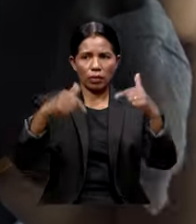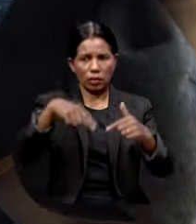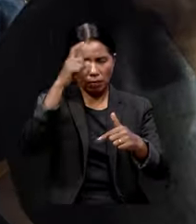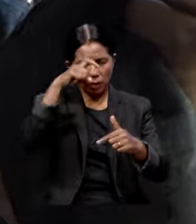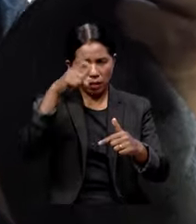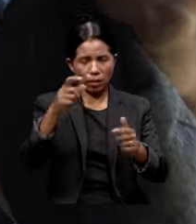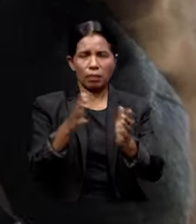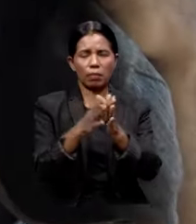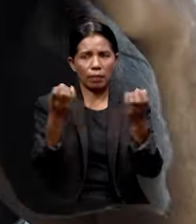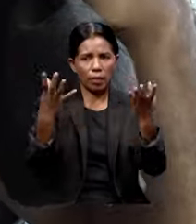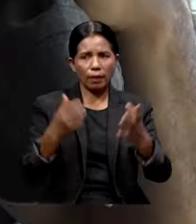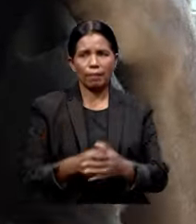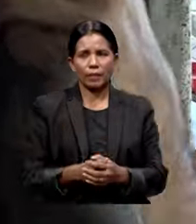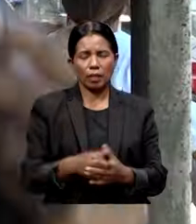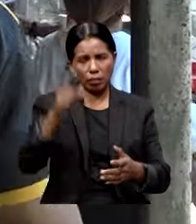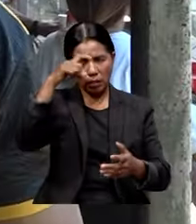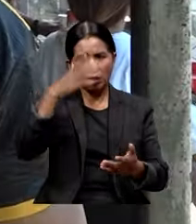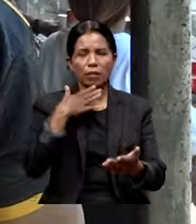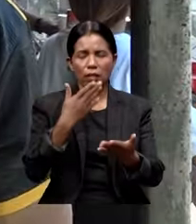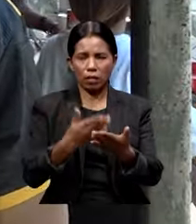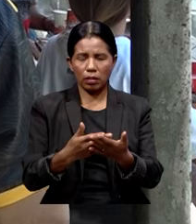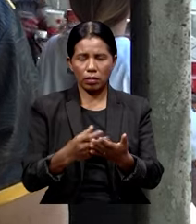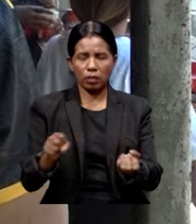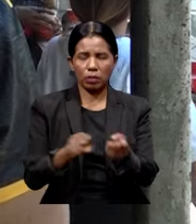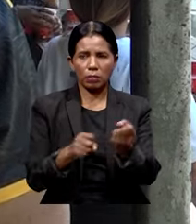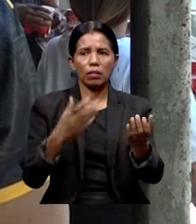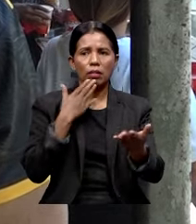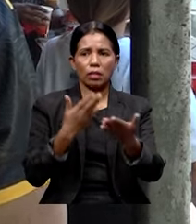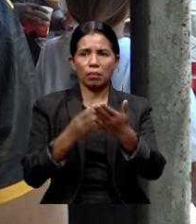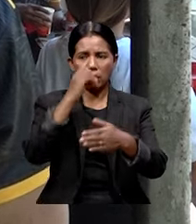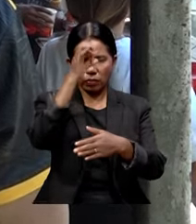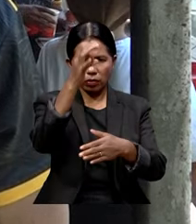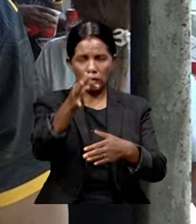is as maten ek dia ato kontribuir de kluba futu